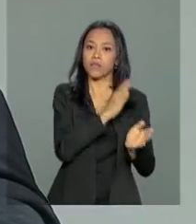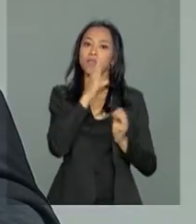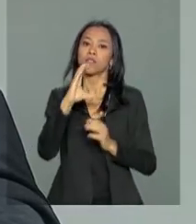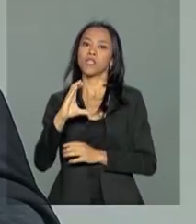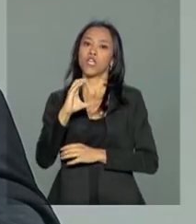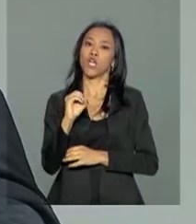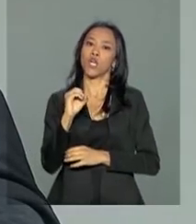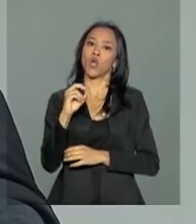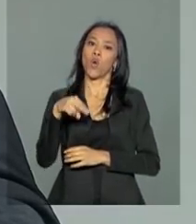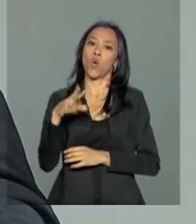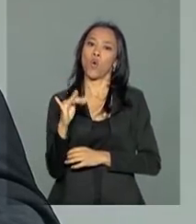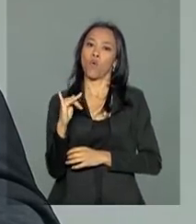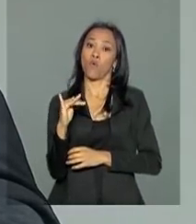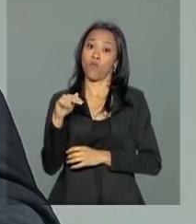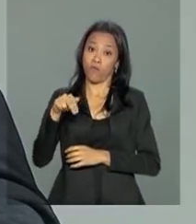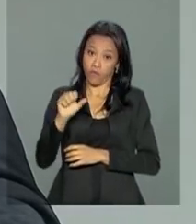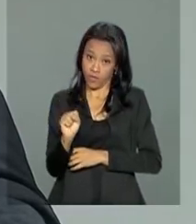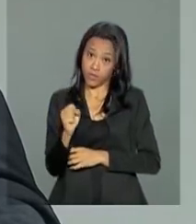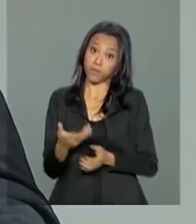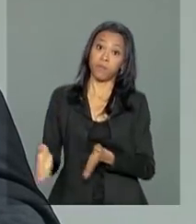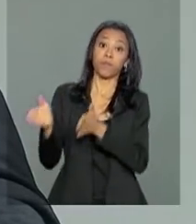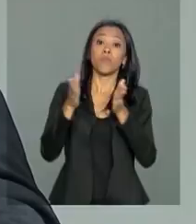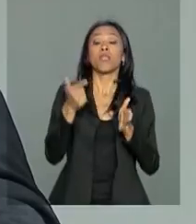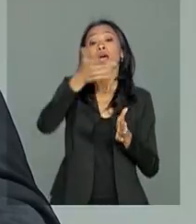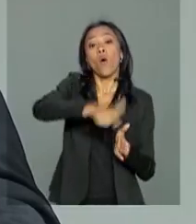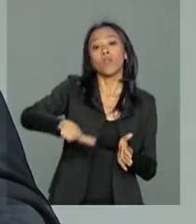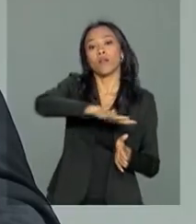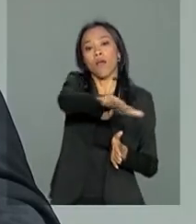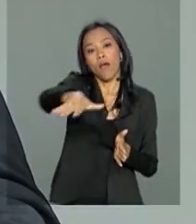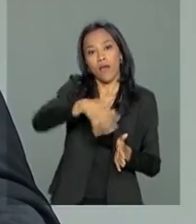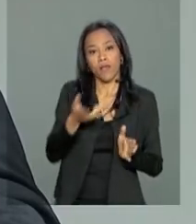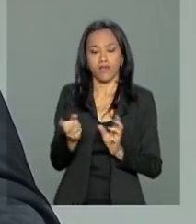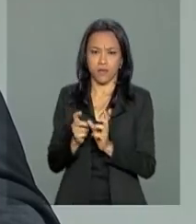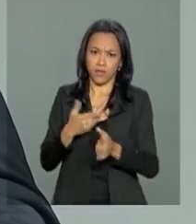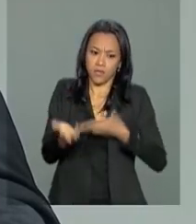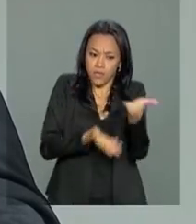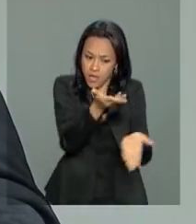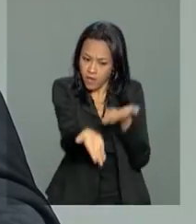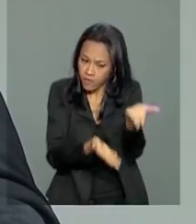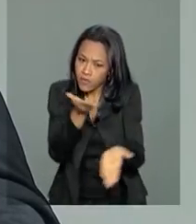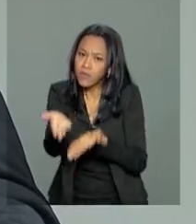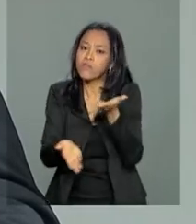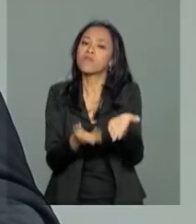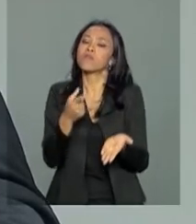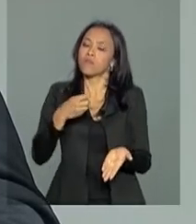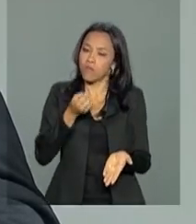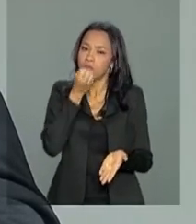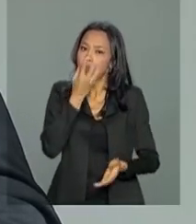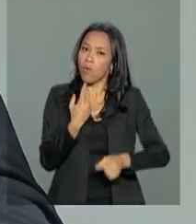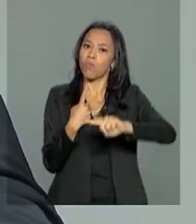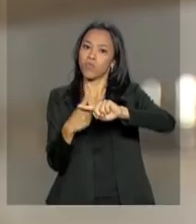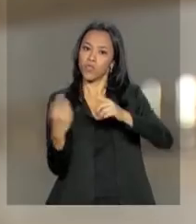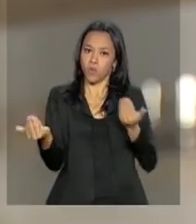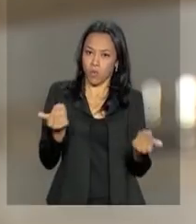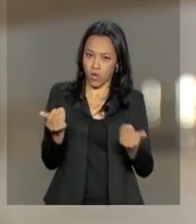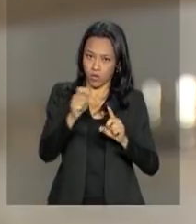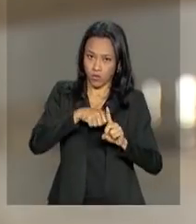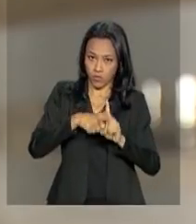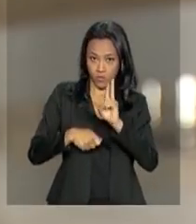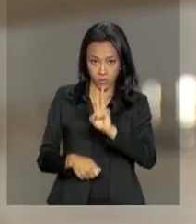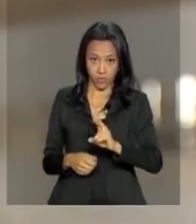apresentou uma variação menor 0,90 por cento porém positiva comparando julho contra julho